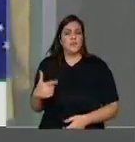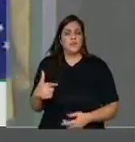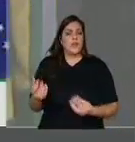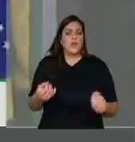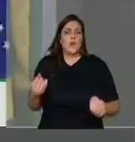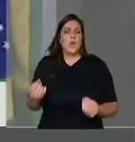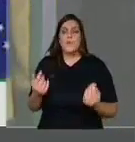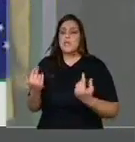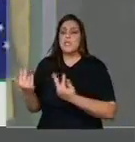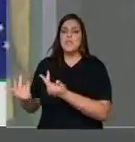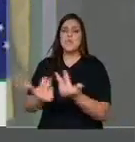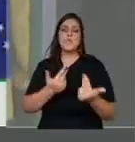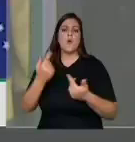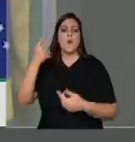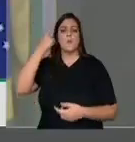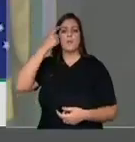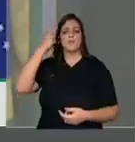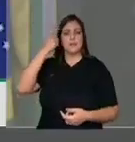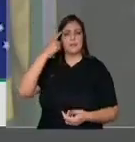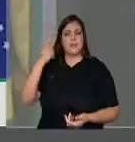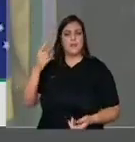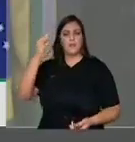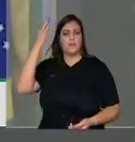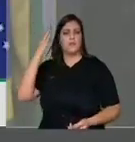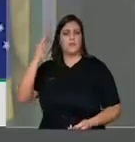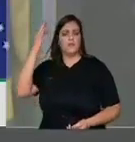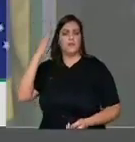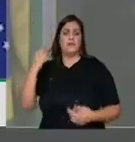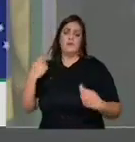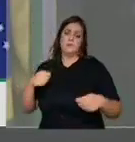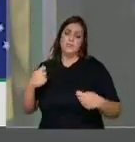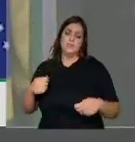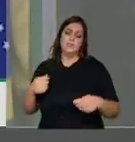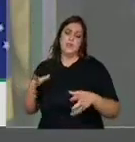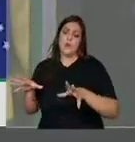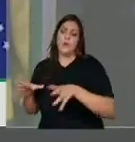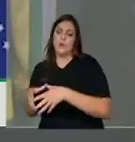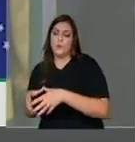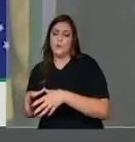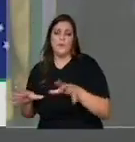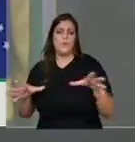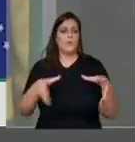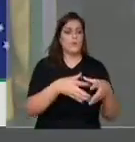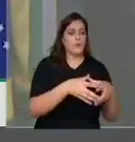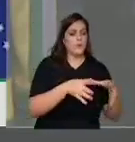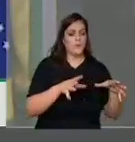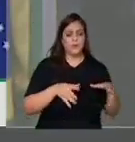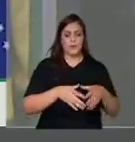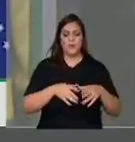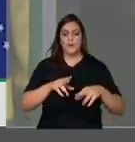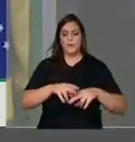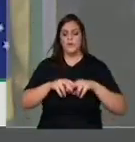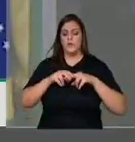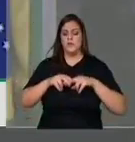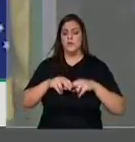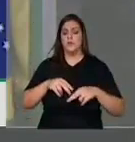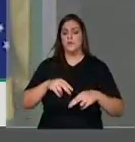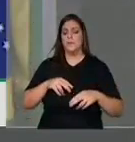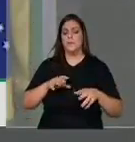pensamento ideológico, a não ser como parte da sociedade. Por isso que o Partido Comunista do Brasil, o Partido Comunista